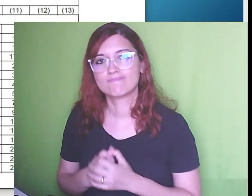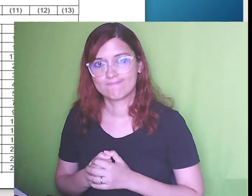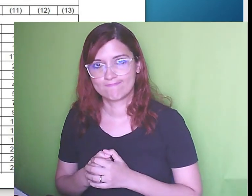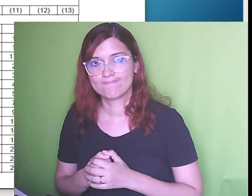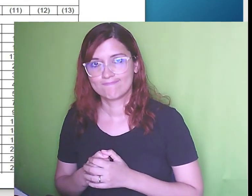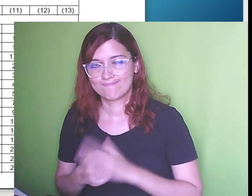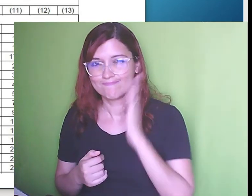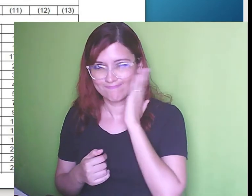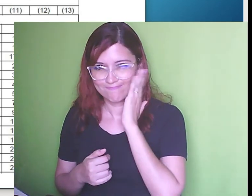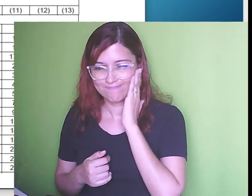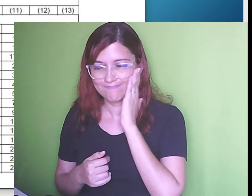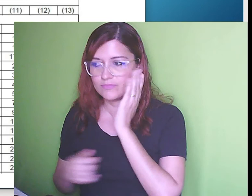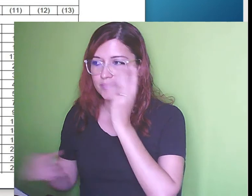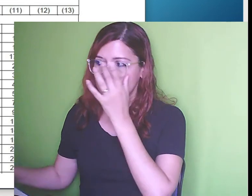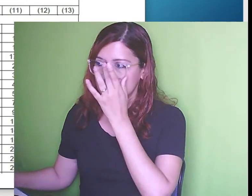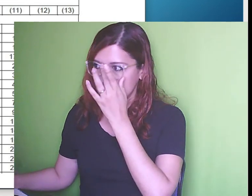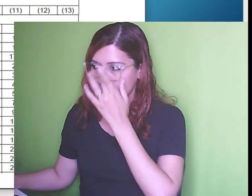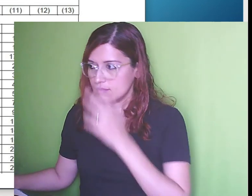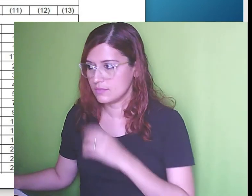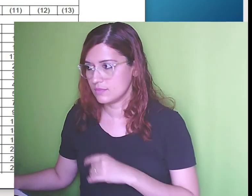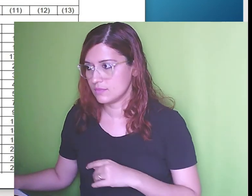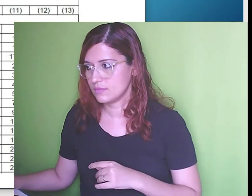quadrados. Entendeu?